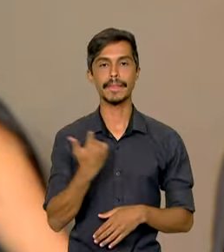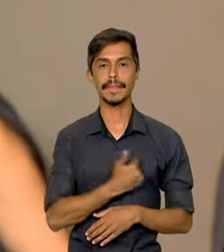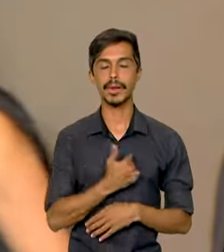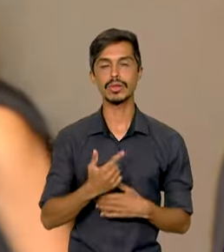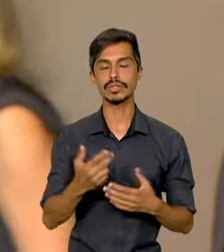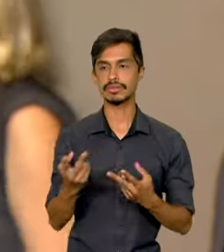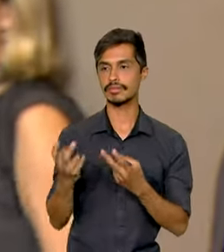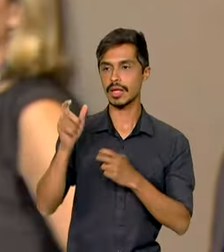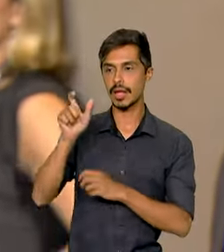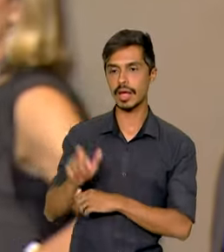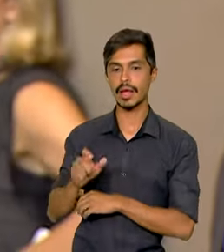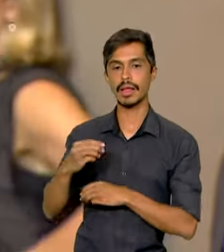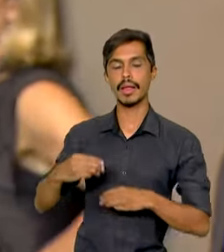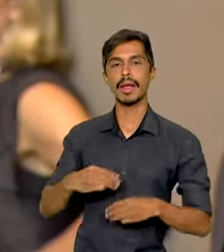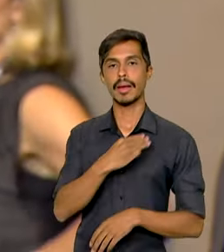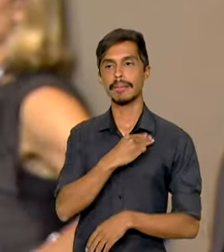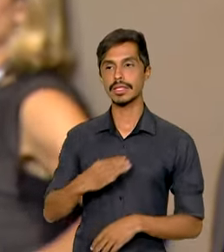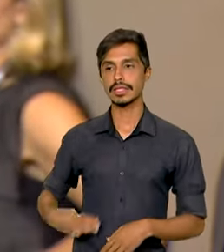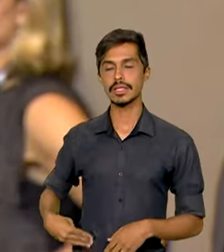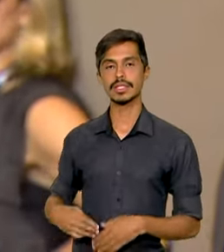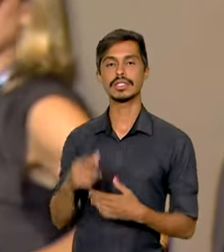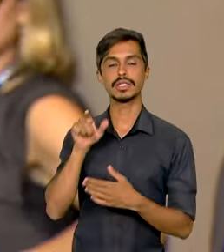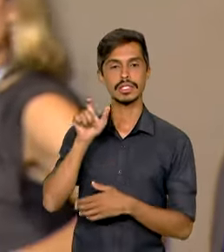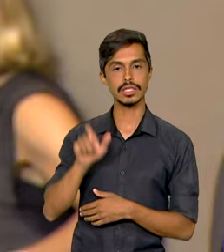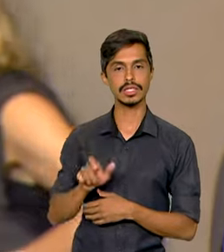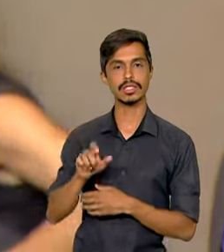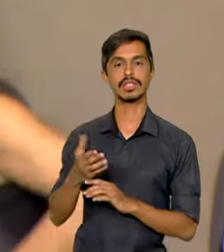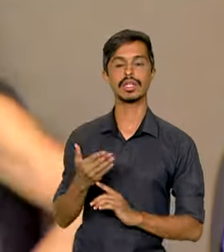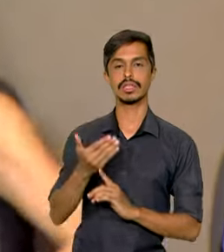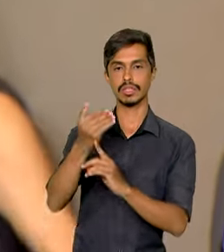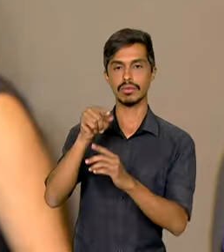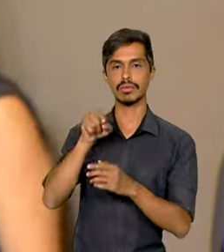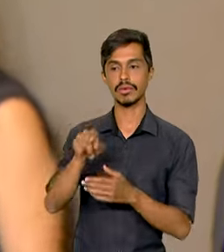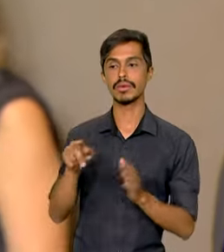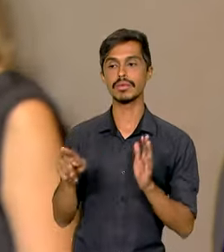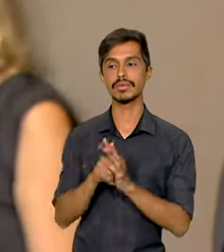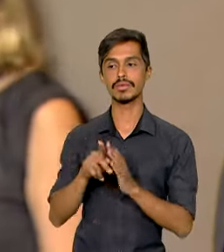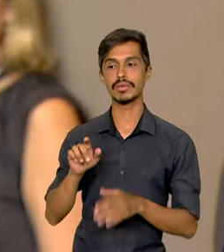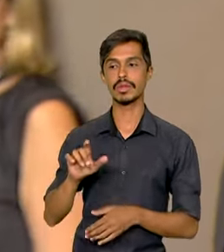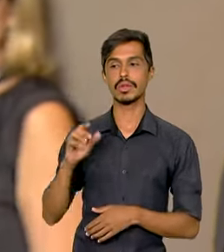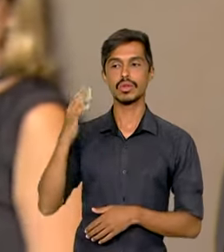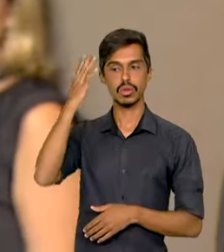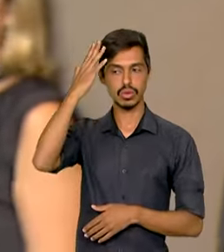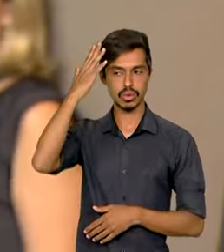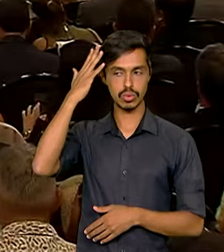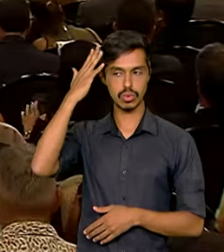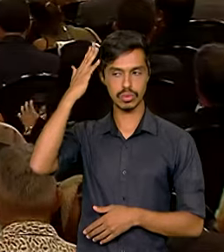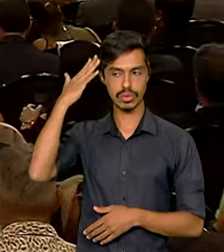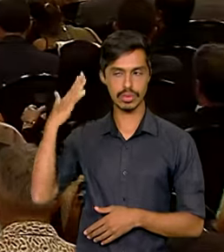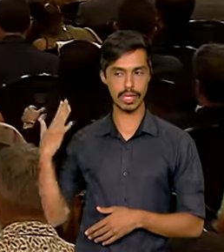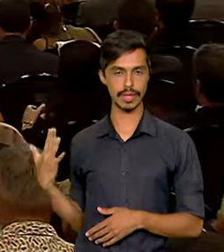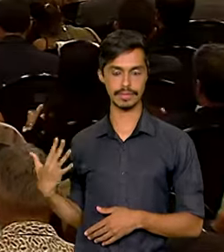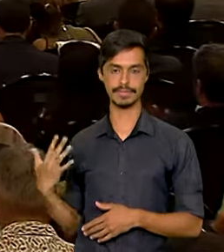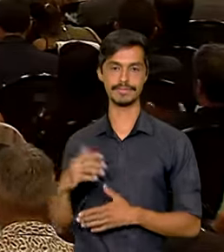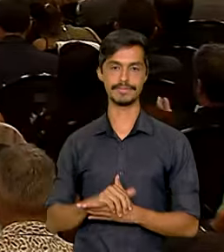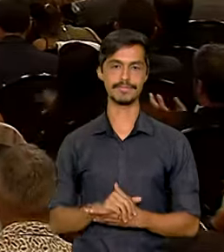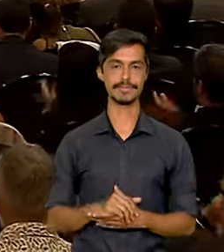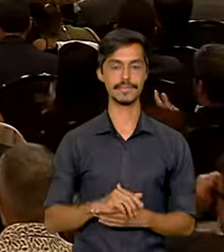agora a ministra de Estado da Ciência, Tecnologia e Inovação, Luciana Santos.